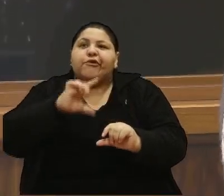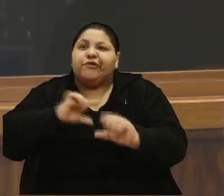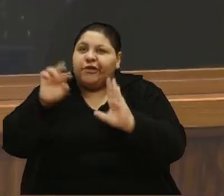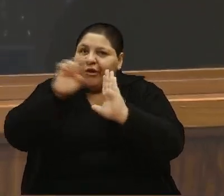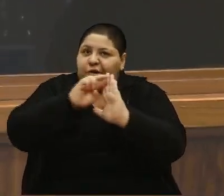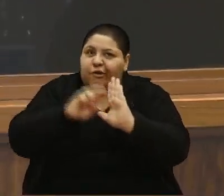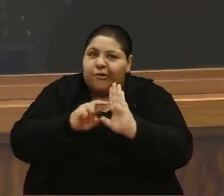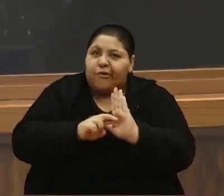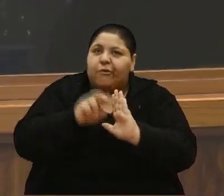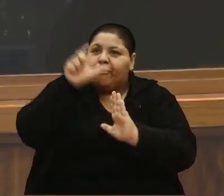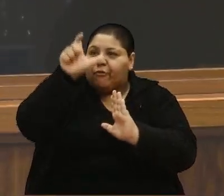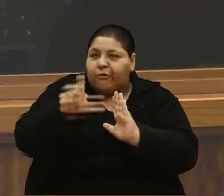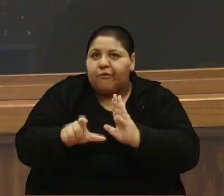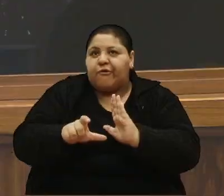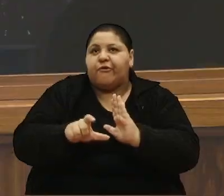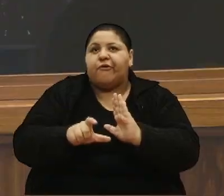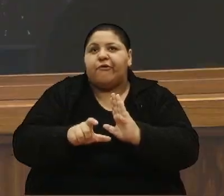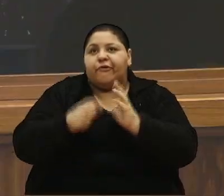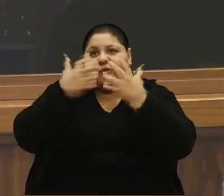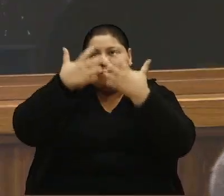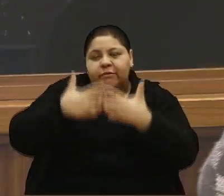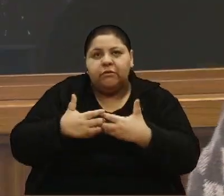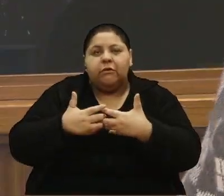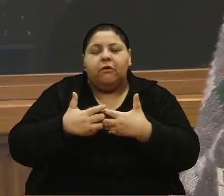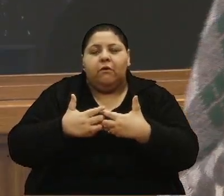como alguém na função.